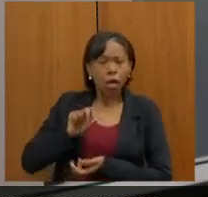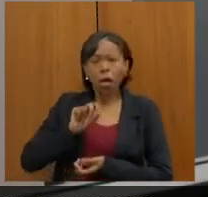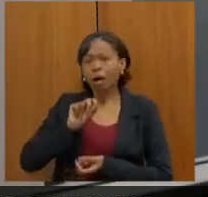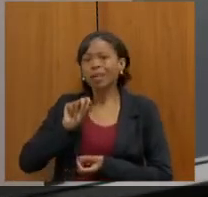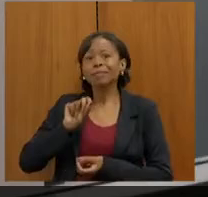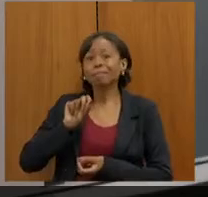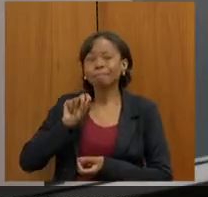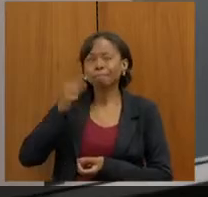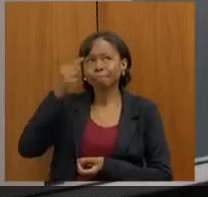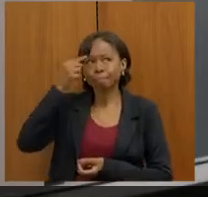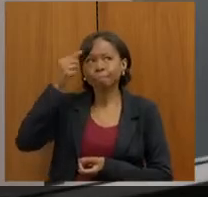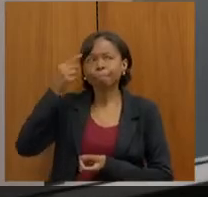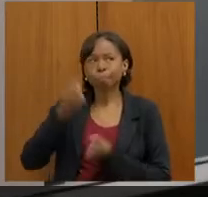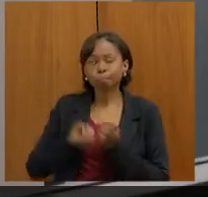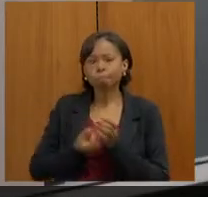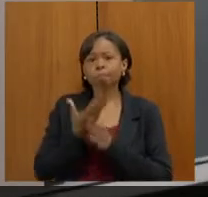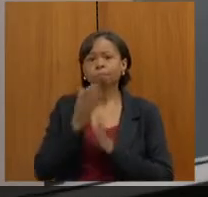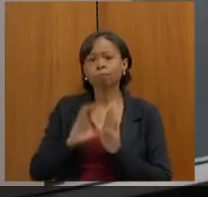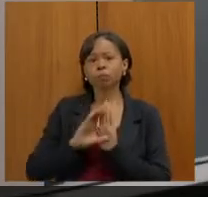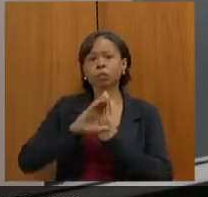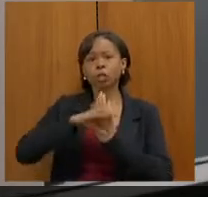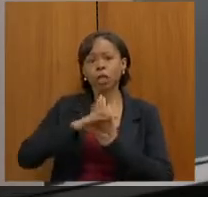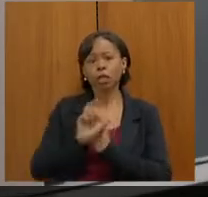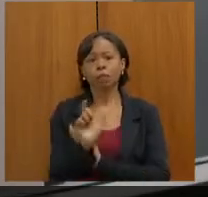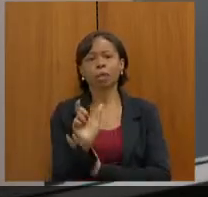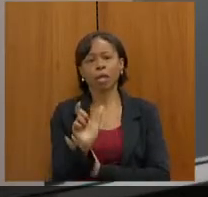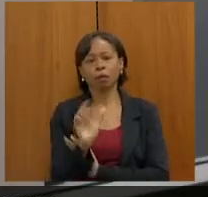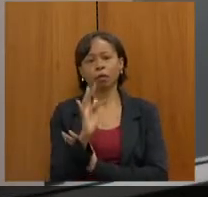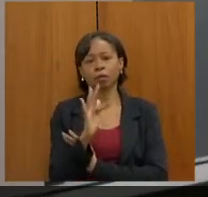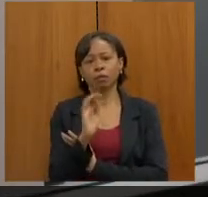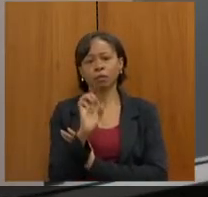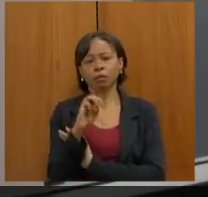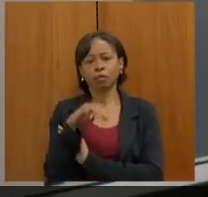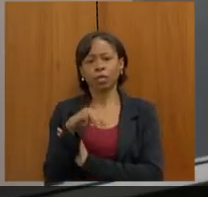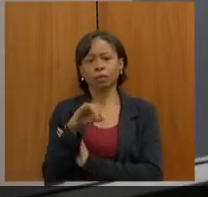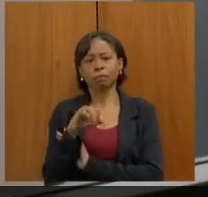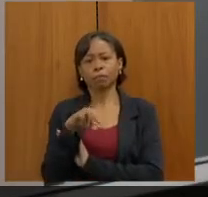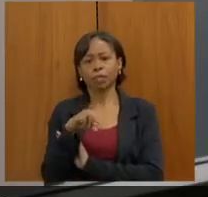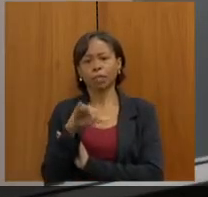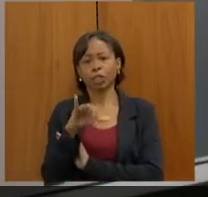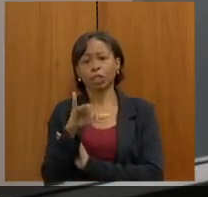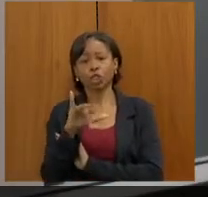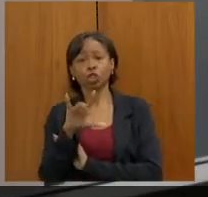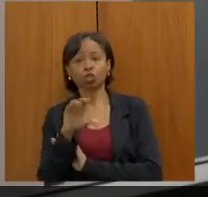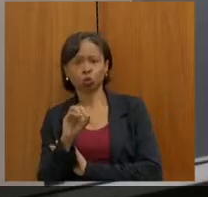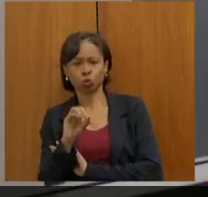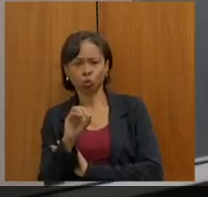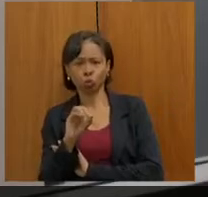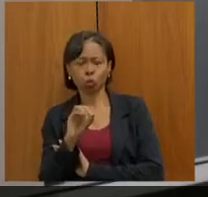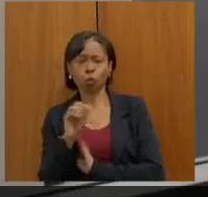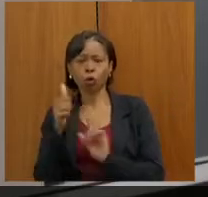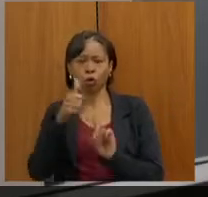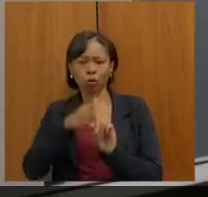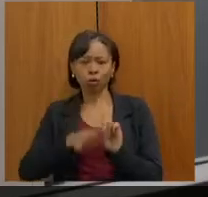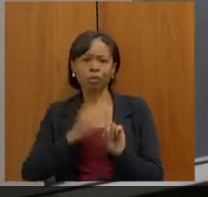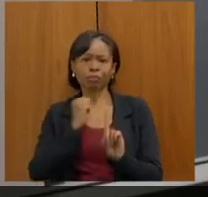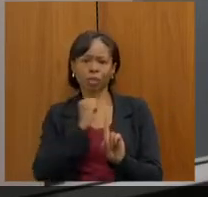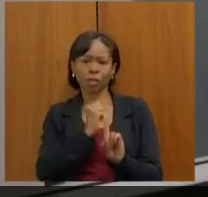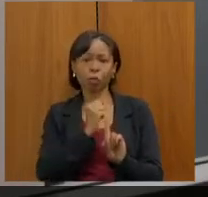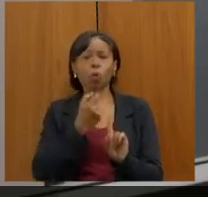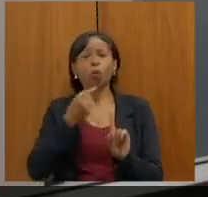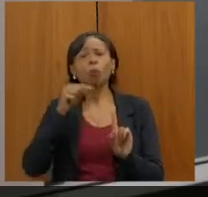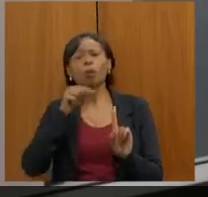feminicídio fosse tratado primeiramente mulheres estavam sendo mortas e seus corpos destruídos